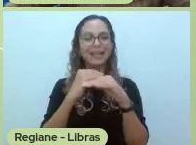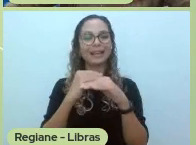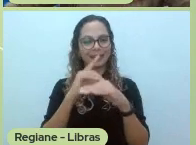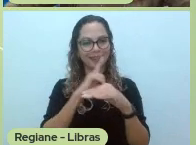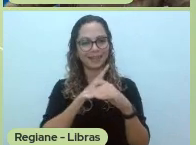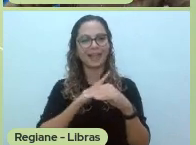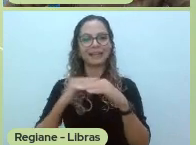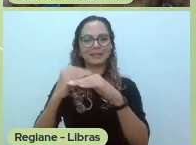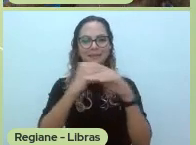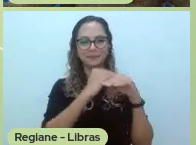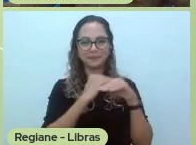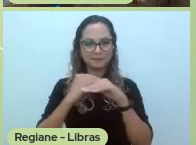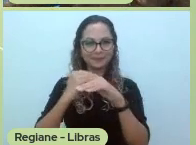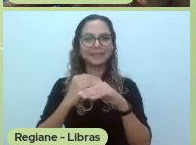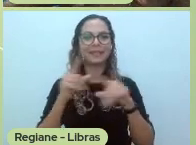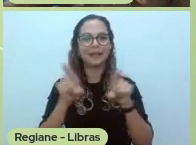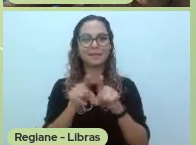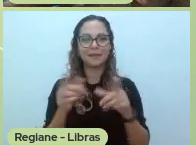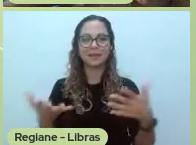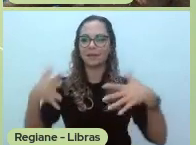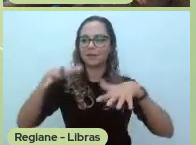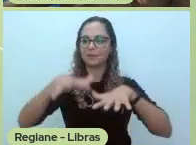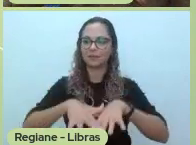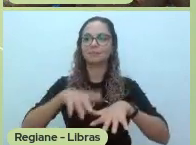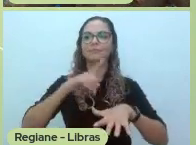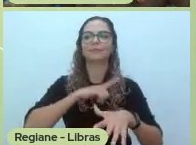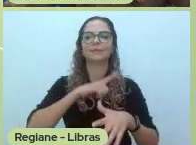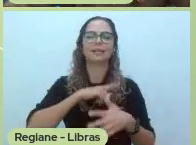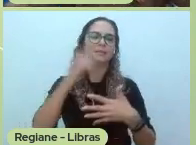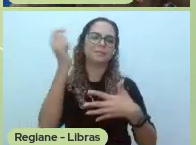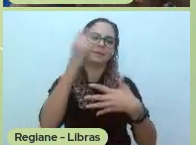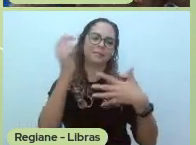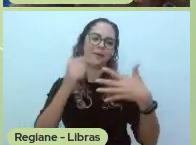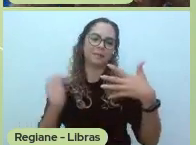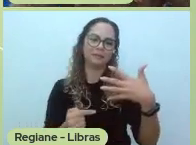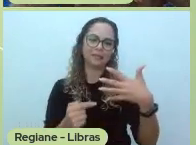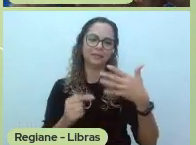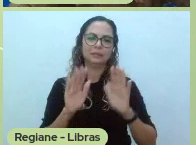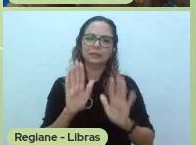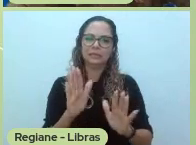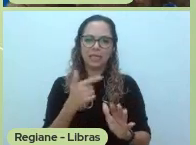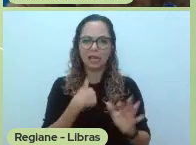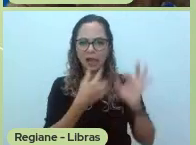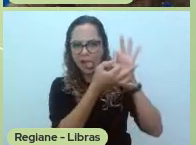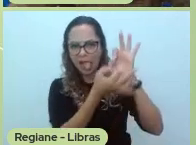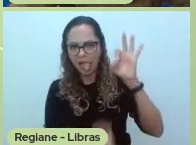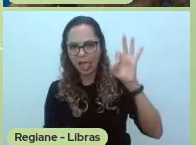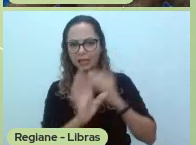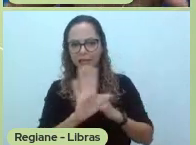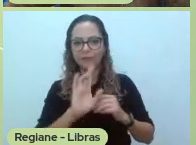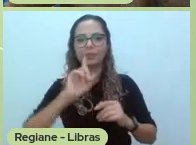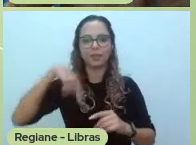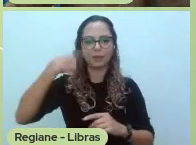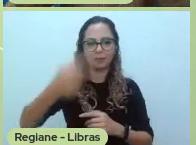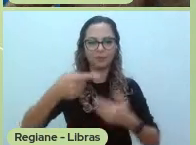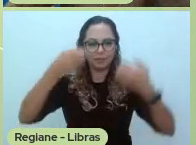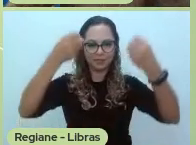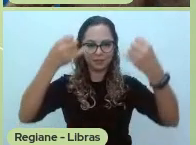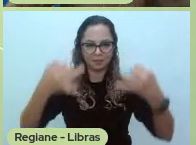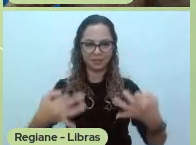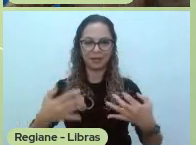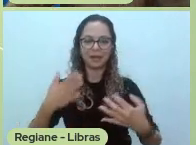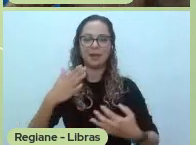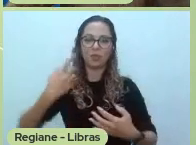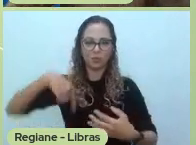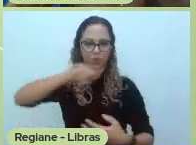enfim, tem uma série de frentes que a gente trabalha. Eu não vou me estender, porque a gente vai ter a oportunidade de falar dos nossos projetos na conversa. Para mim, o que eu